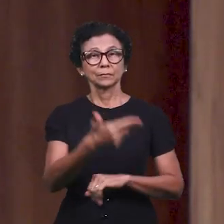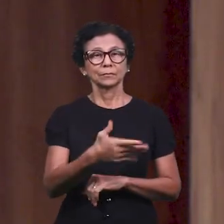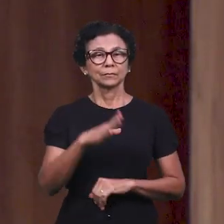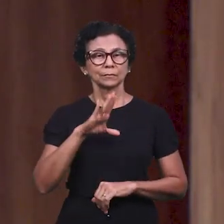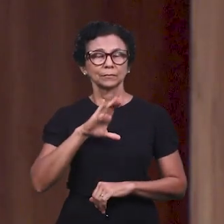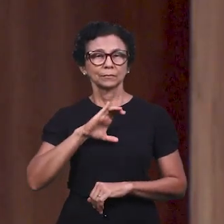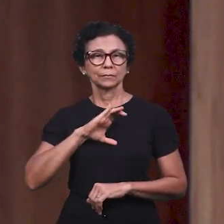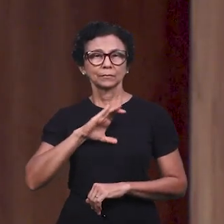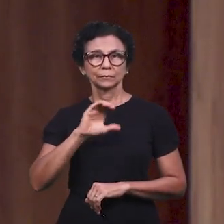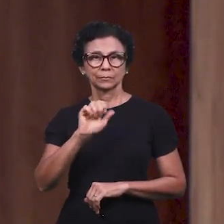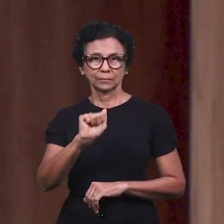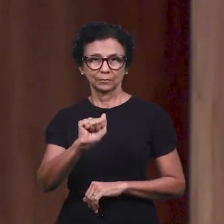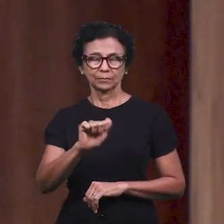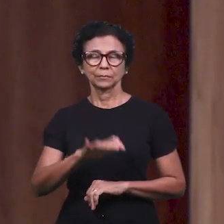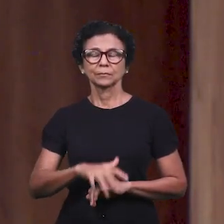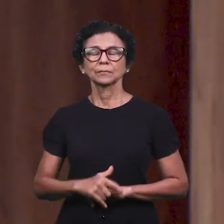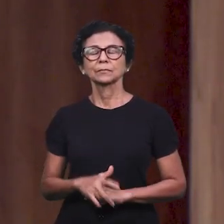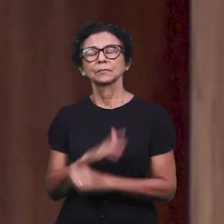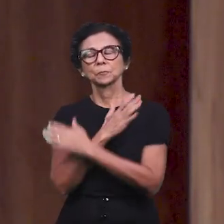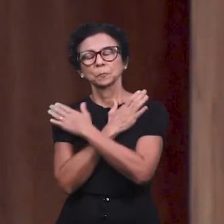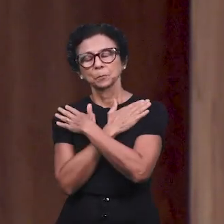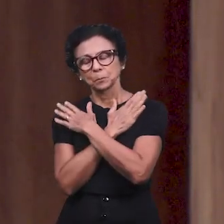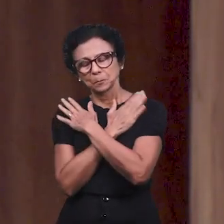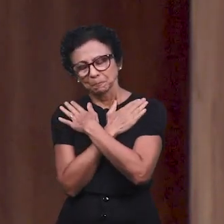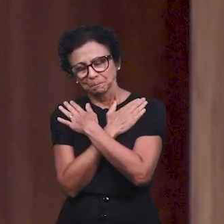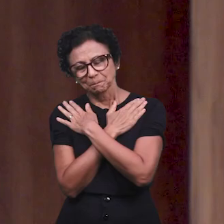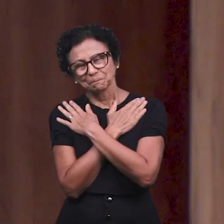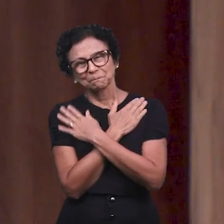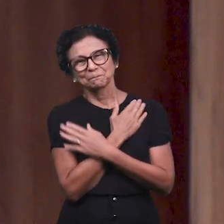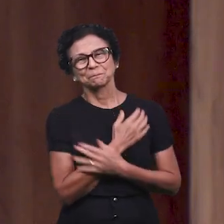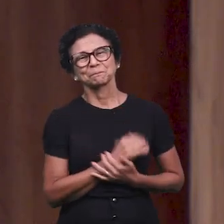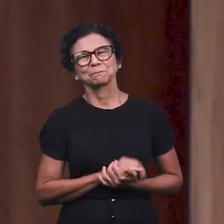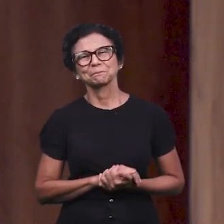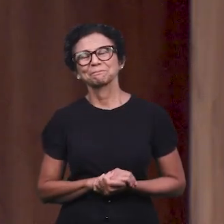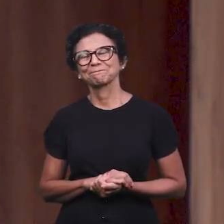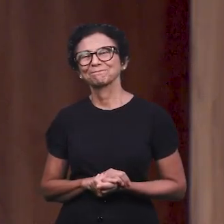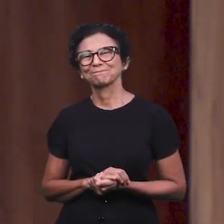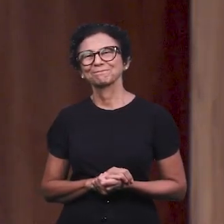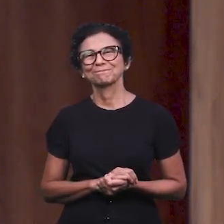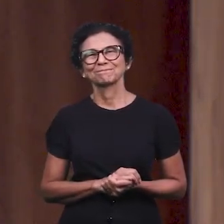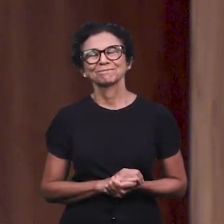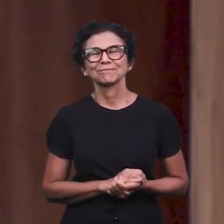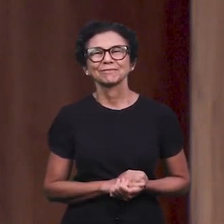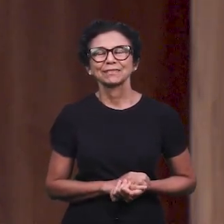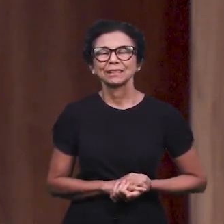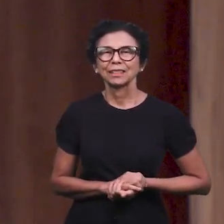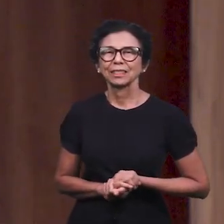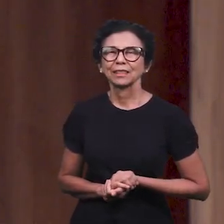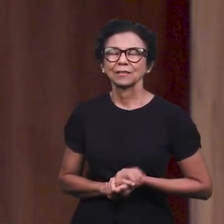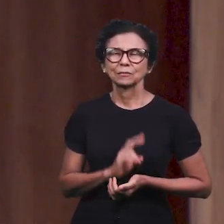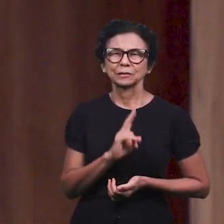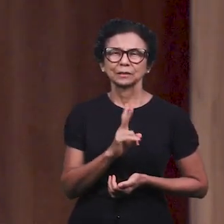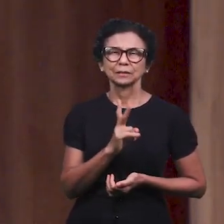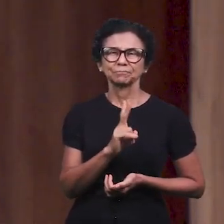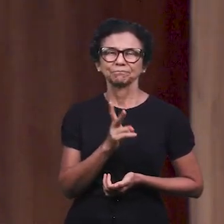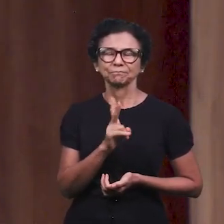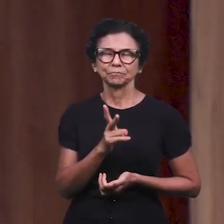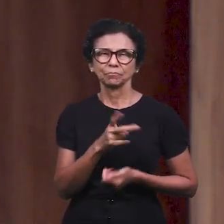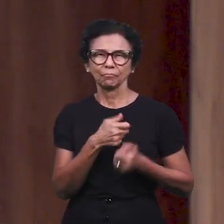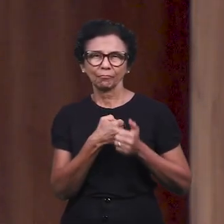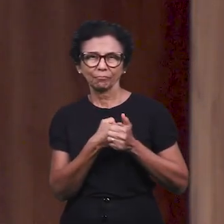irmãos nossos, queridos, lá da região, do país, né, do Canadá, que sempre estão aqui conosco e sempre são